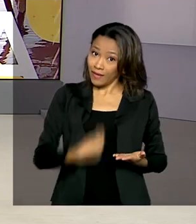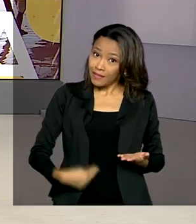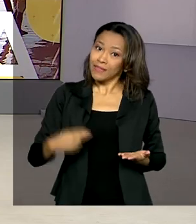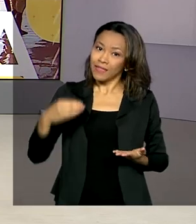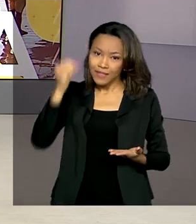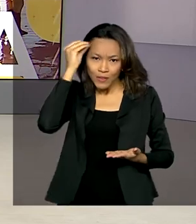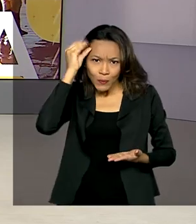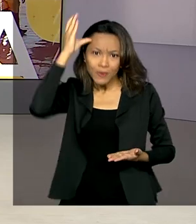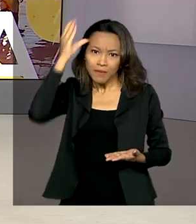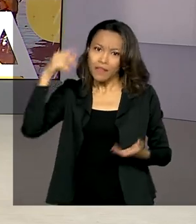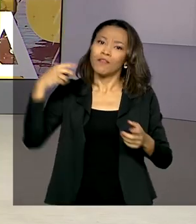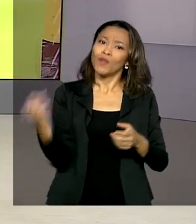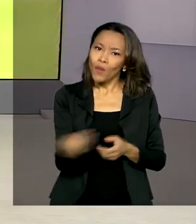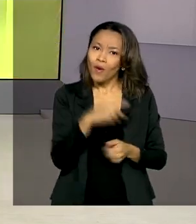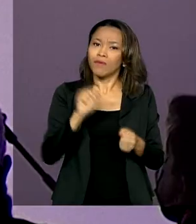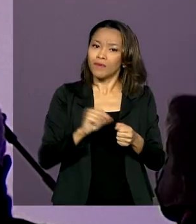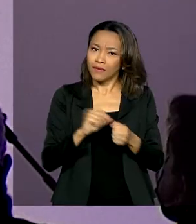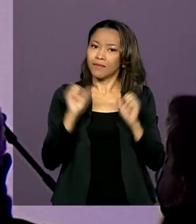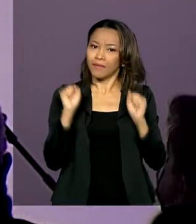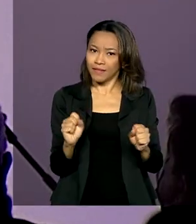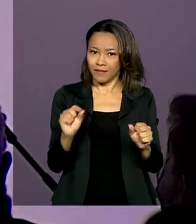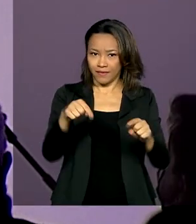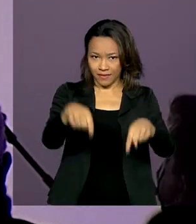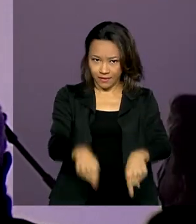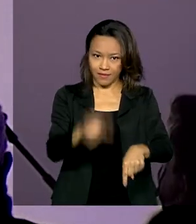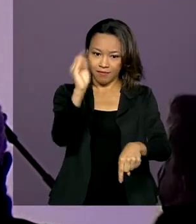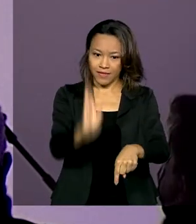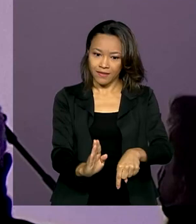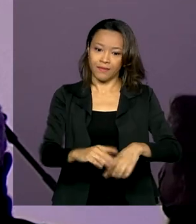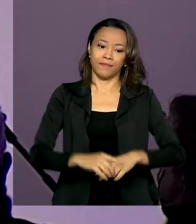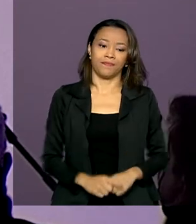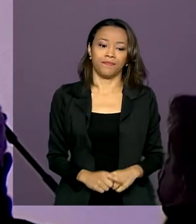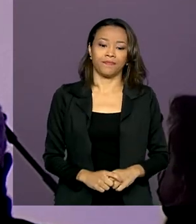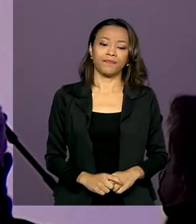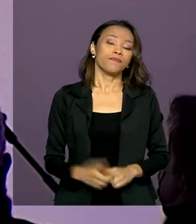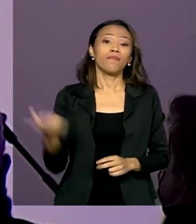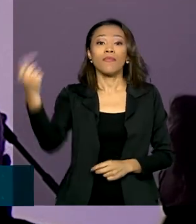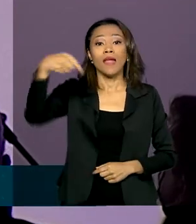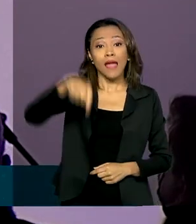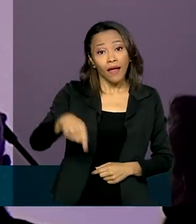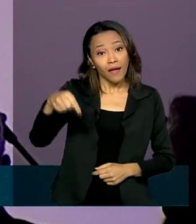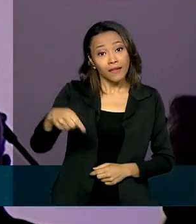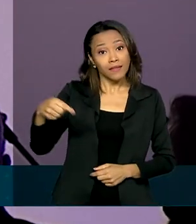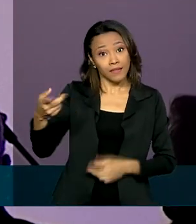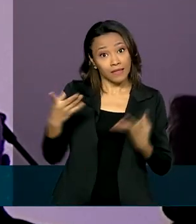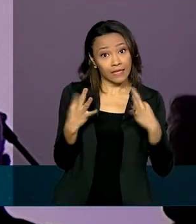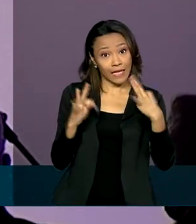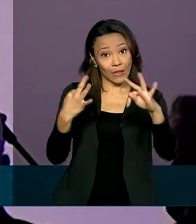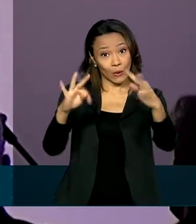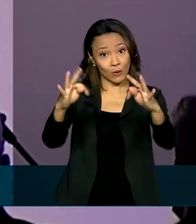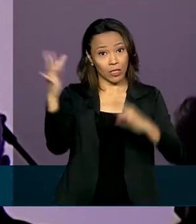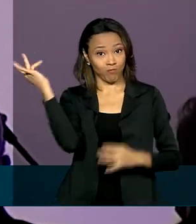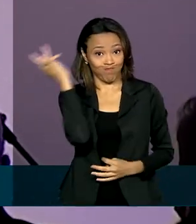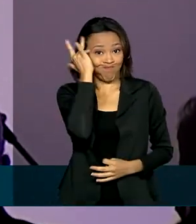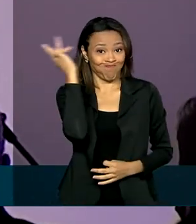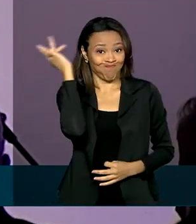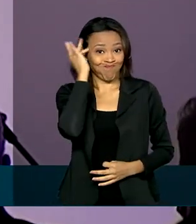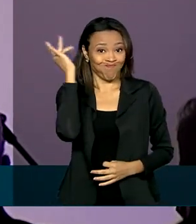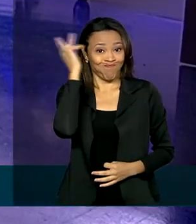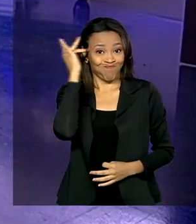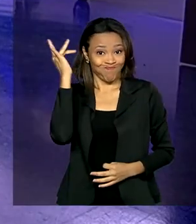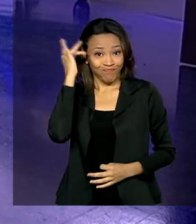fabricadas aqui. Essa tecnologia transborda a área militar, tem o caráter dual,